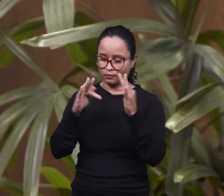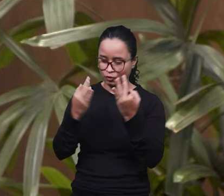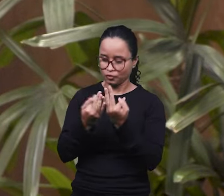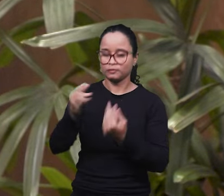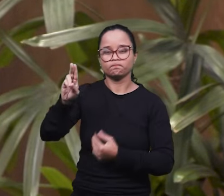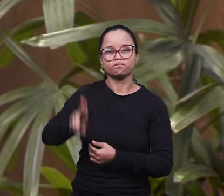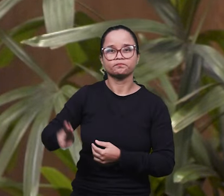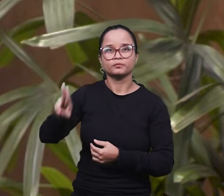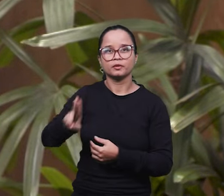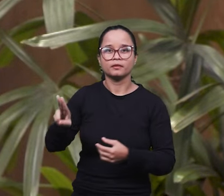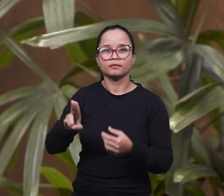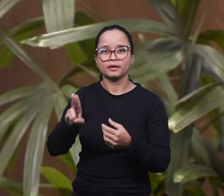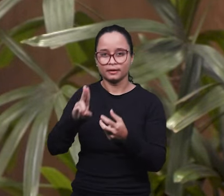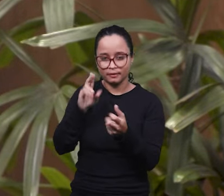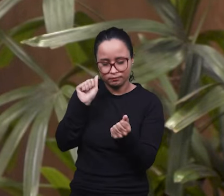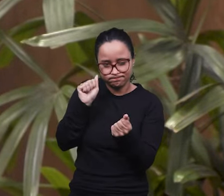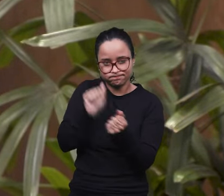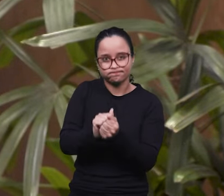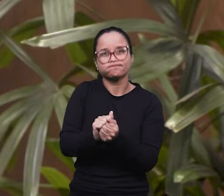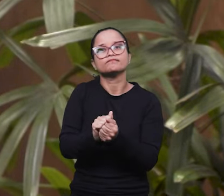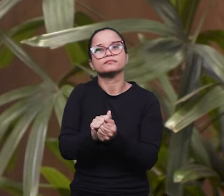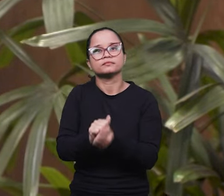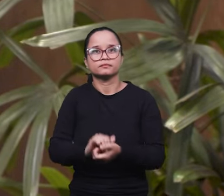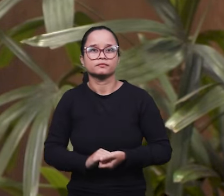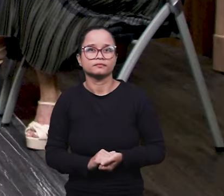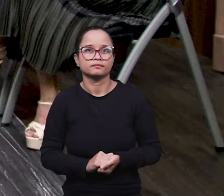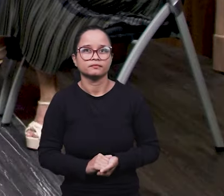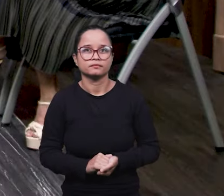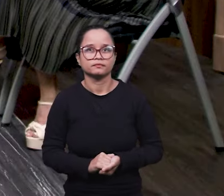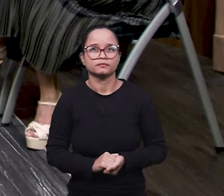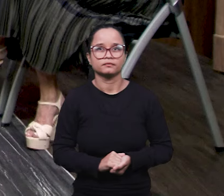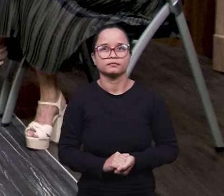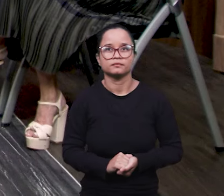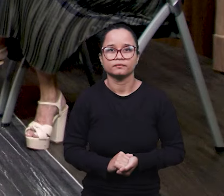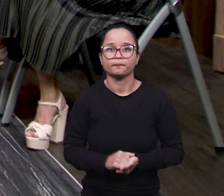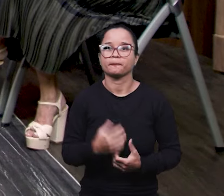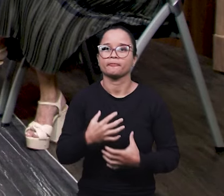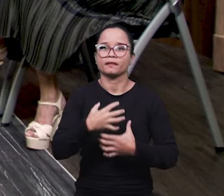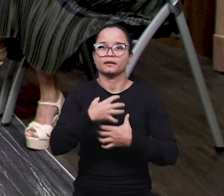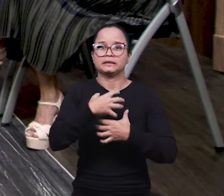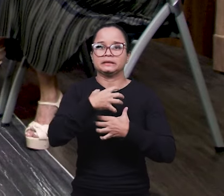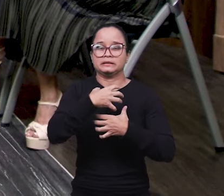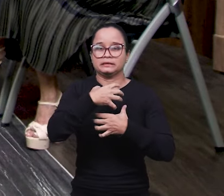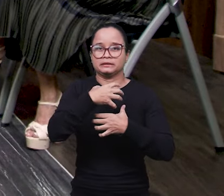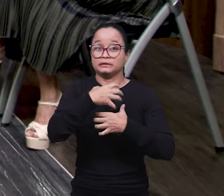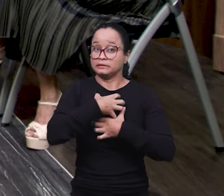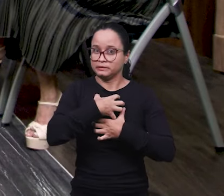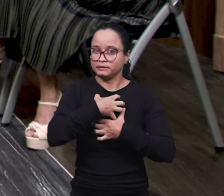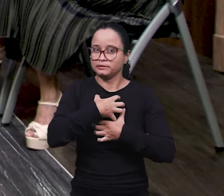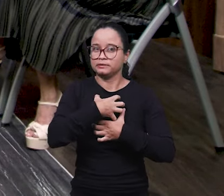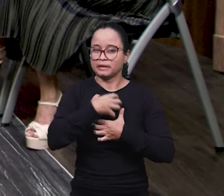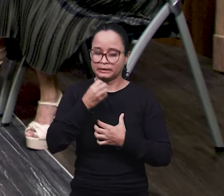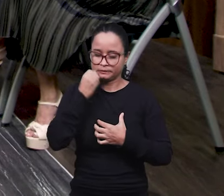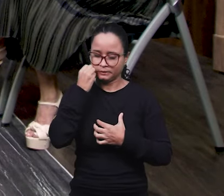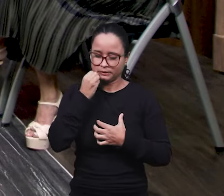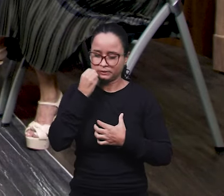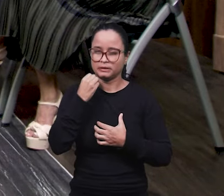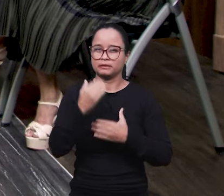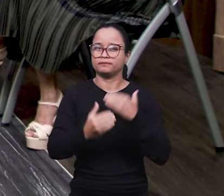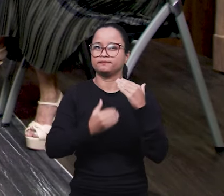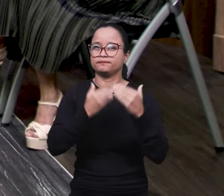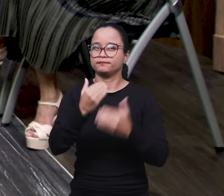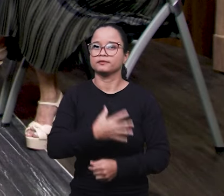usou para aproximá-las é e e sentir a maturidade do filho né se o filho ele